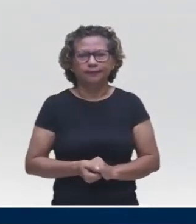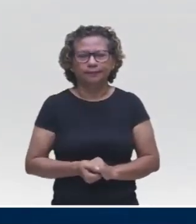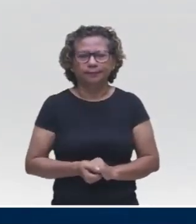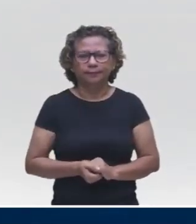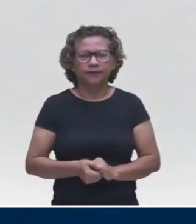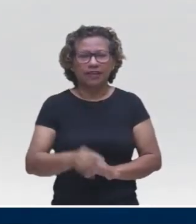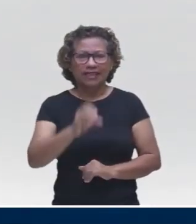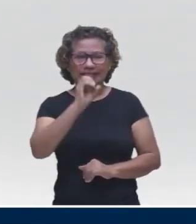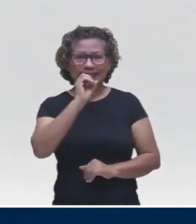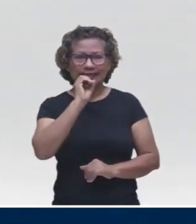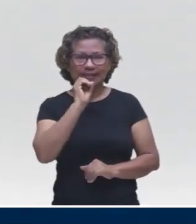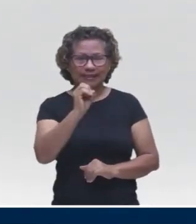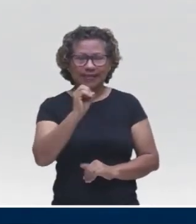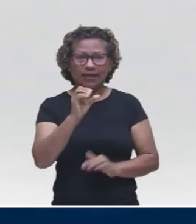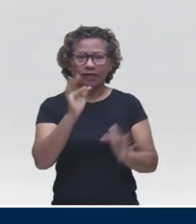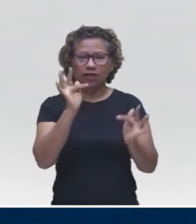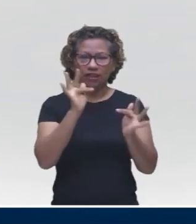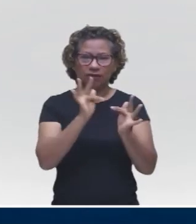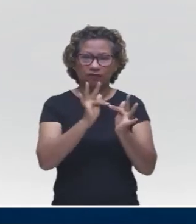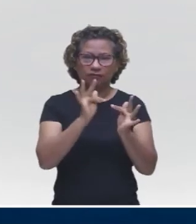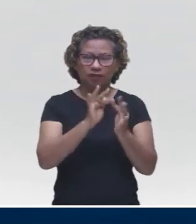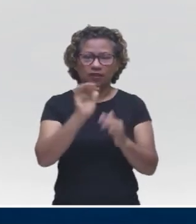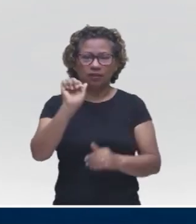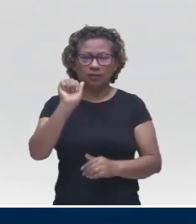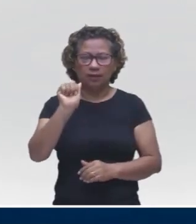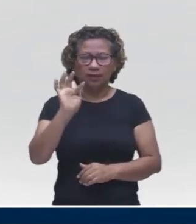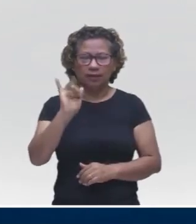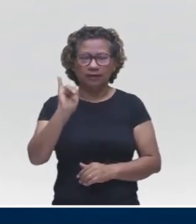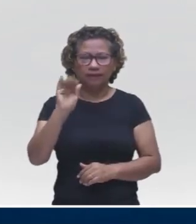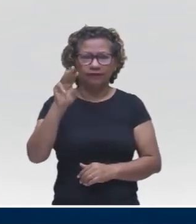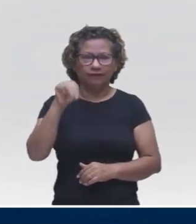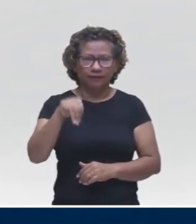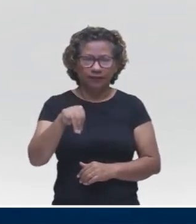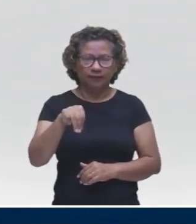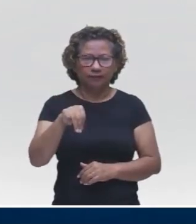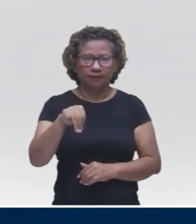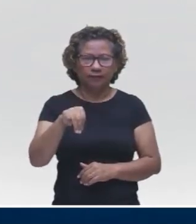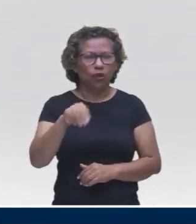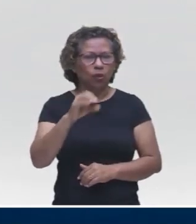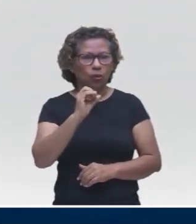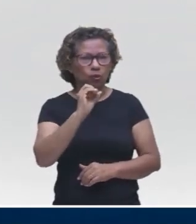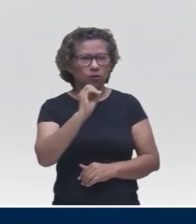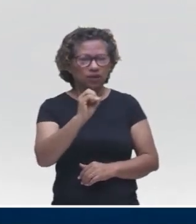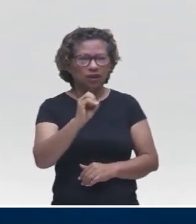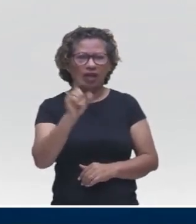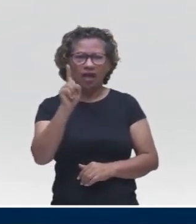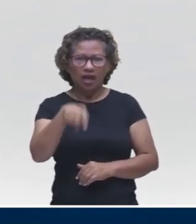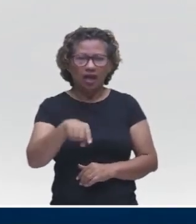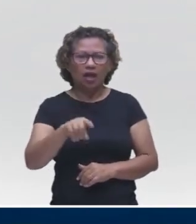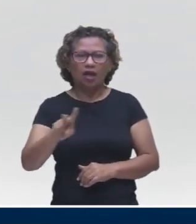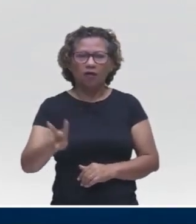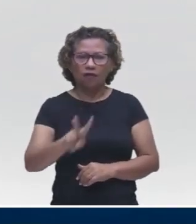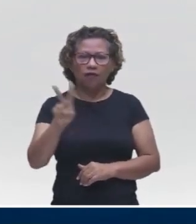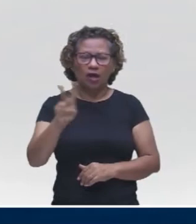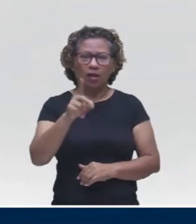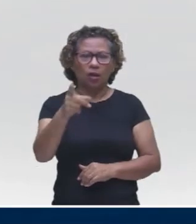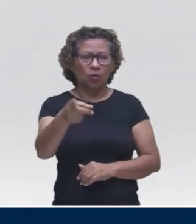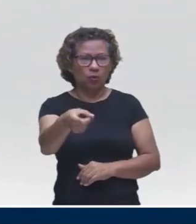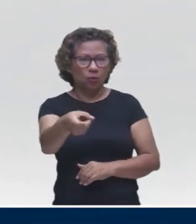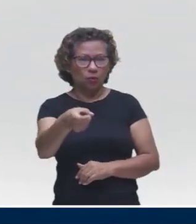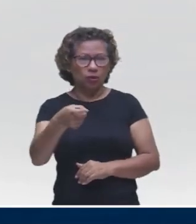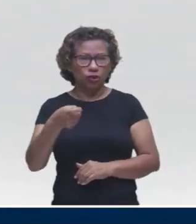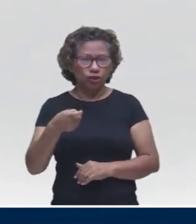Zero da função afim. O zero da função afim é o valor de x